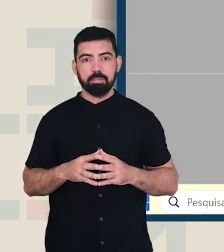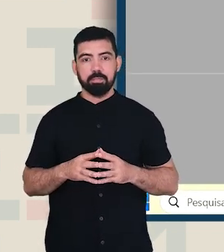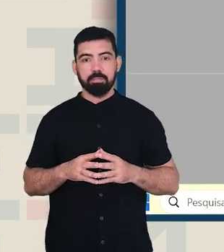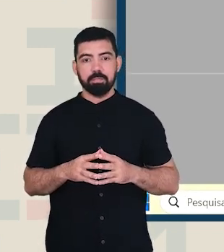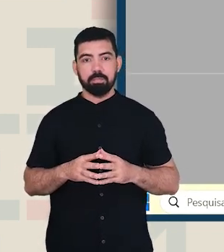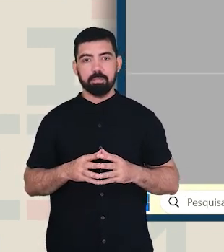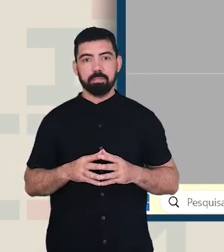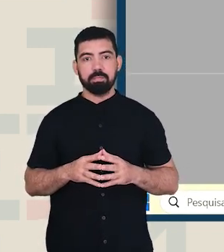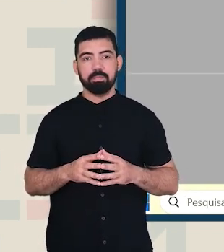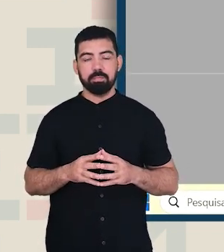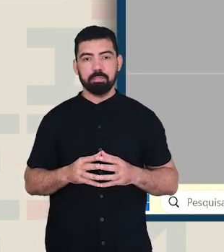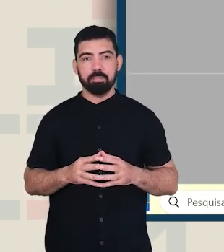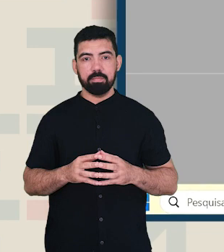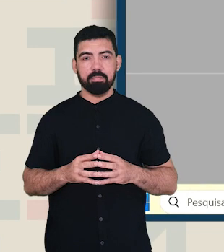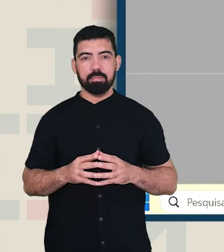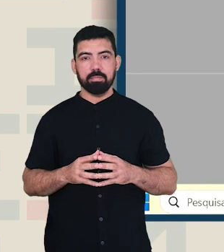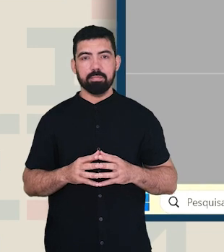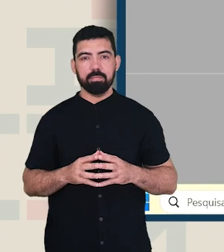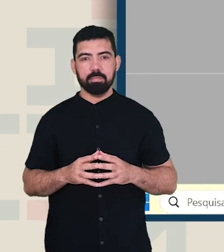e treme.